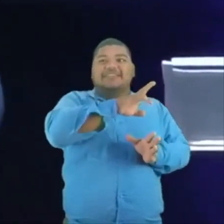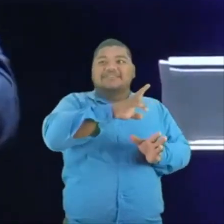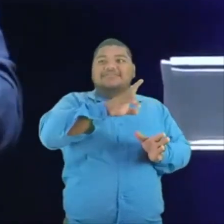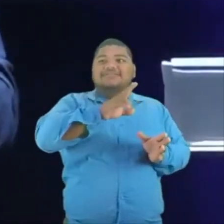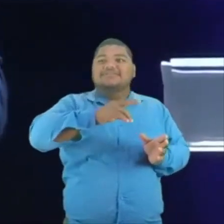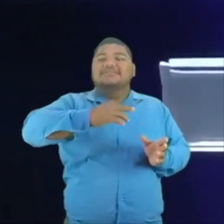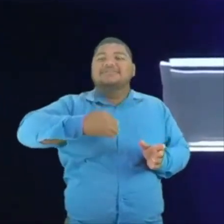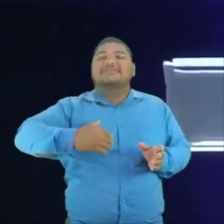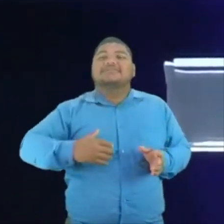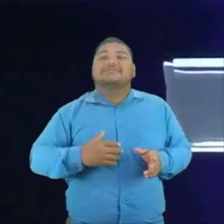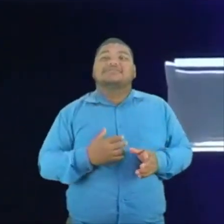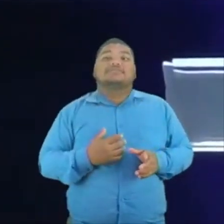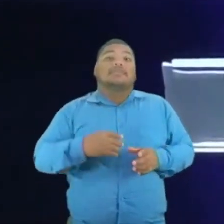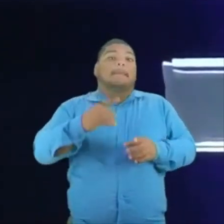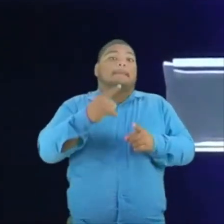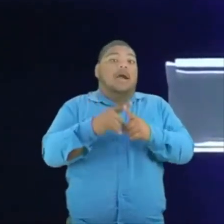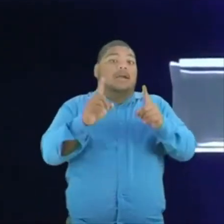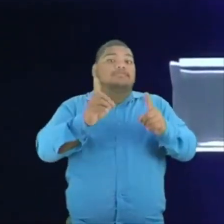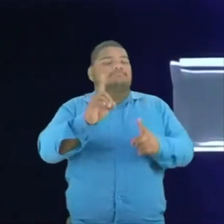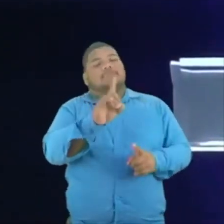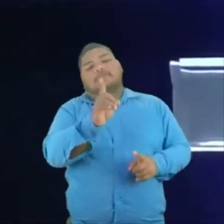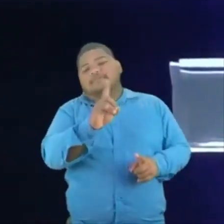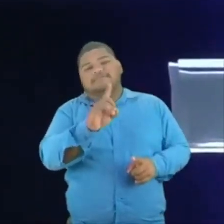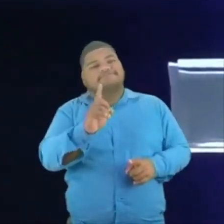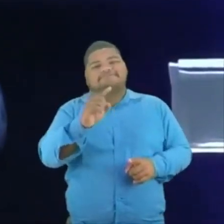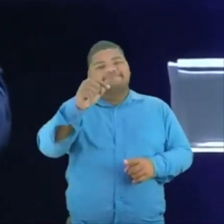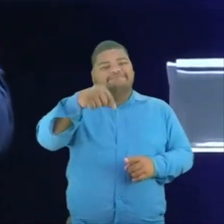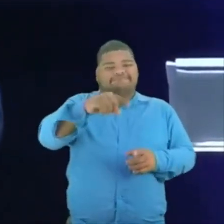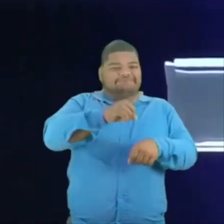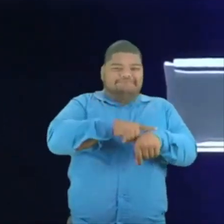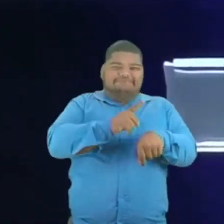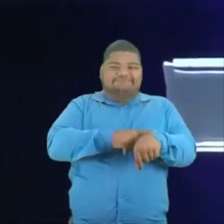momento da vitória. Mas não foi naquele momento.